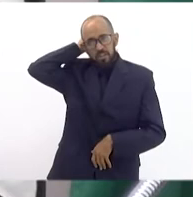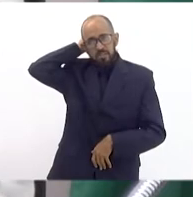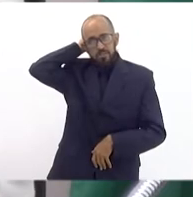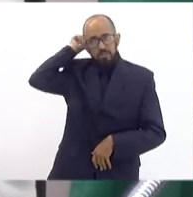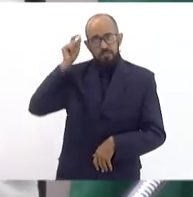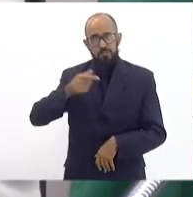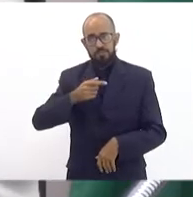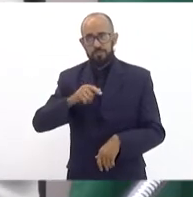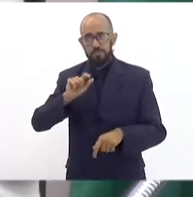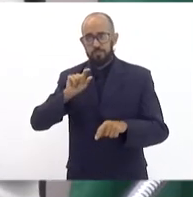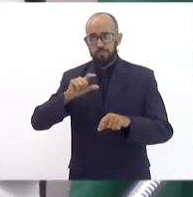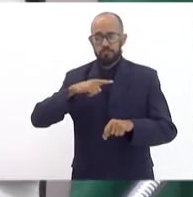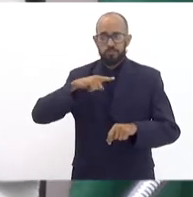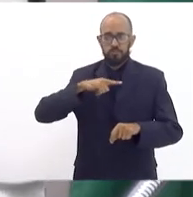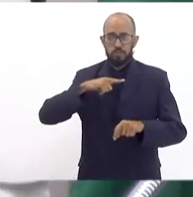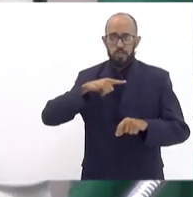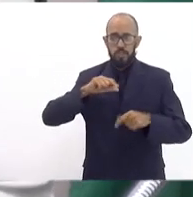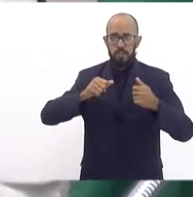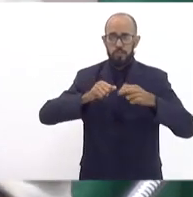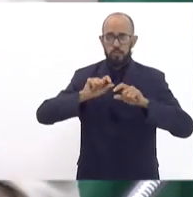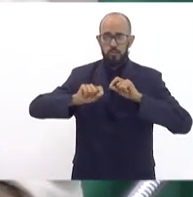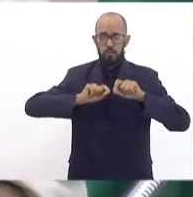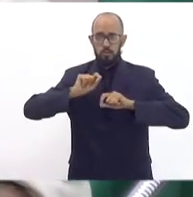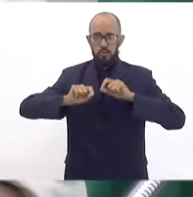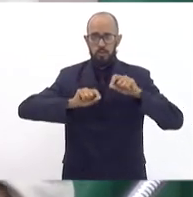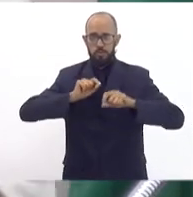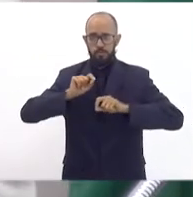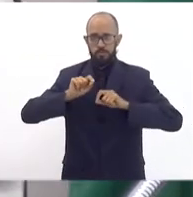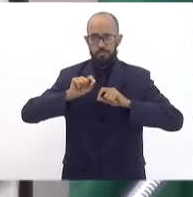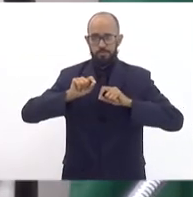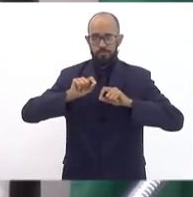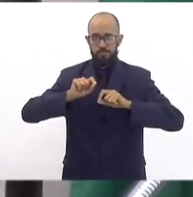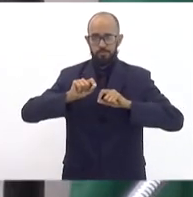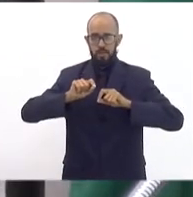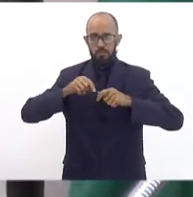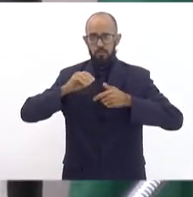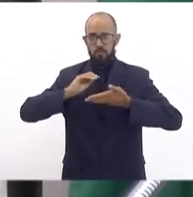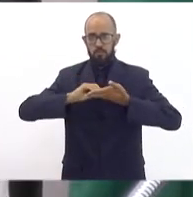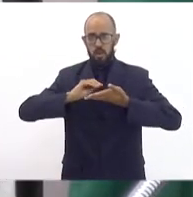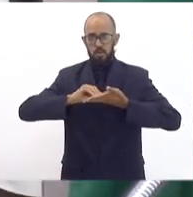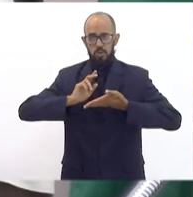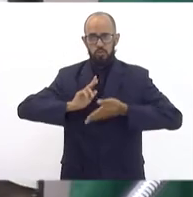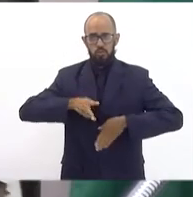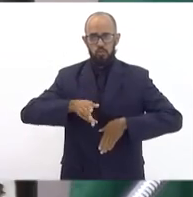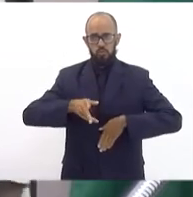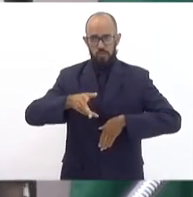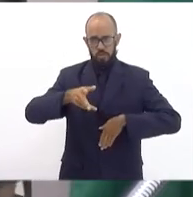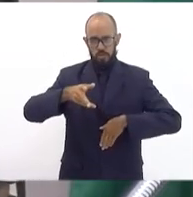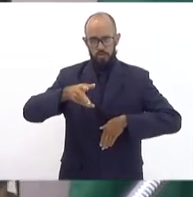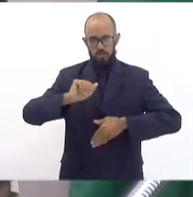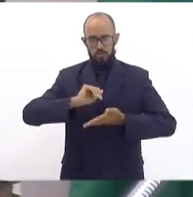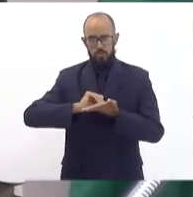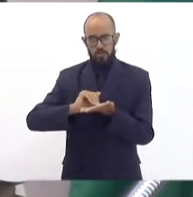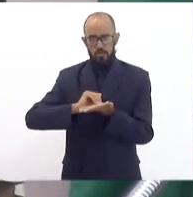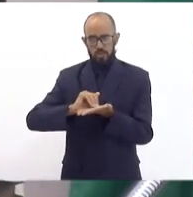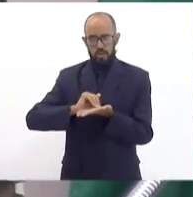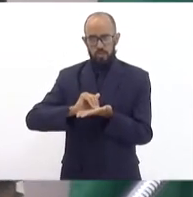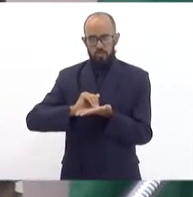colocando muito, dando uma certa ênfase à questão da descontinuidade de secretários,